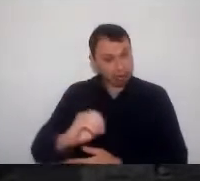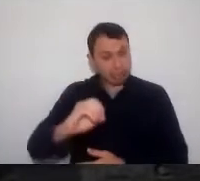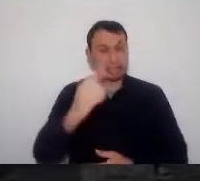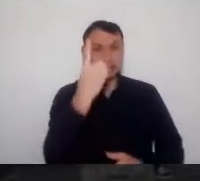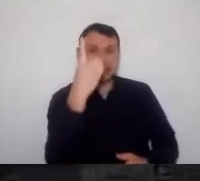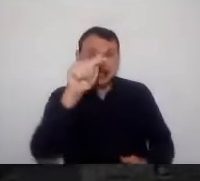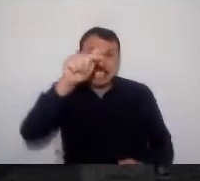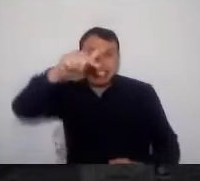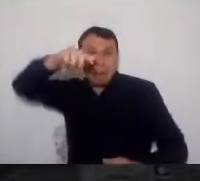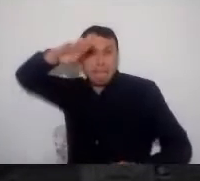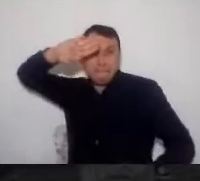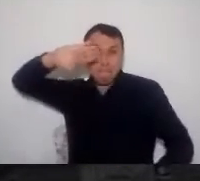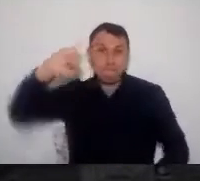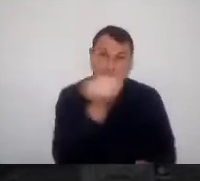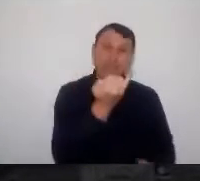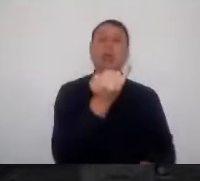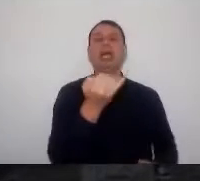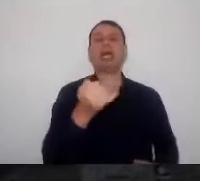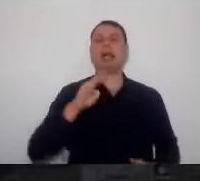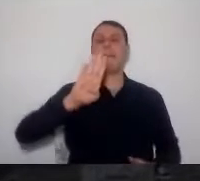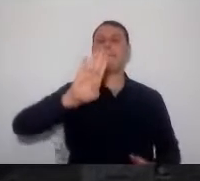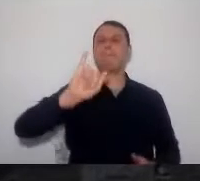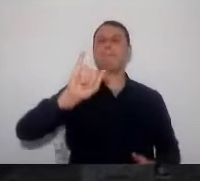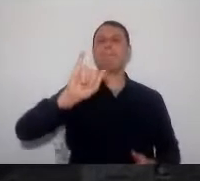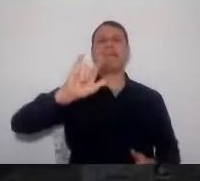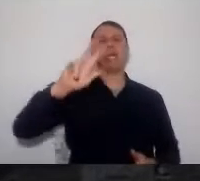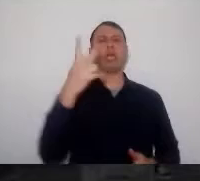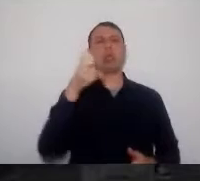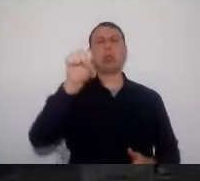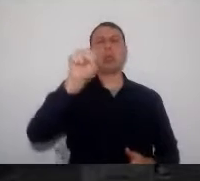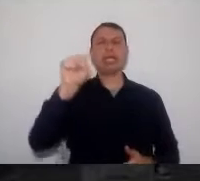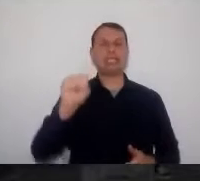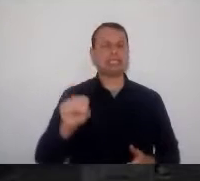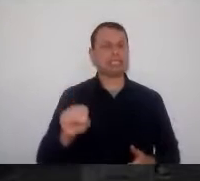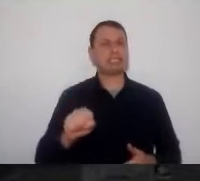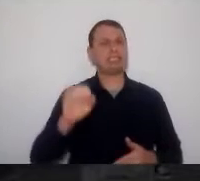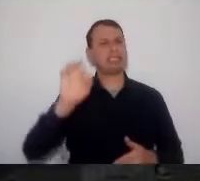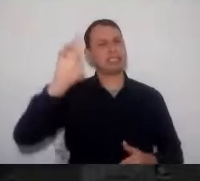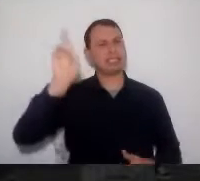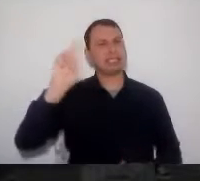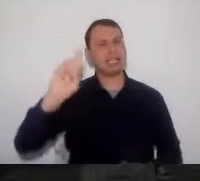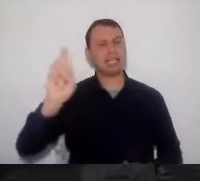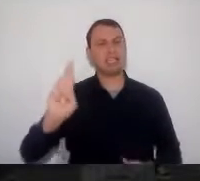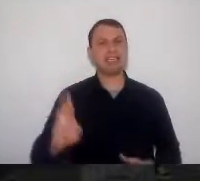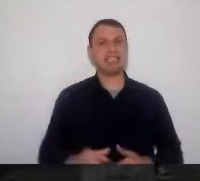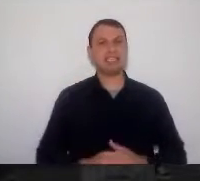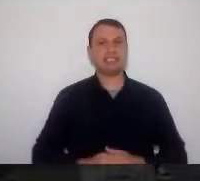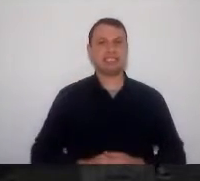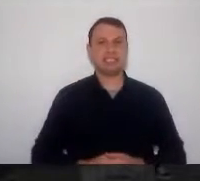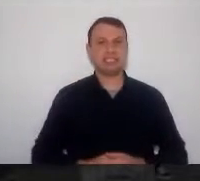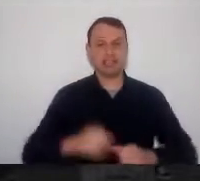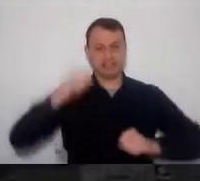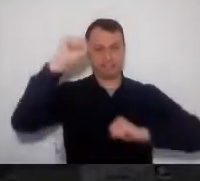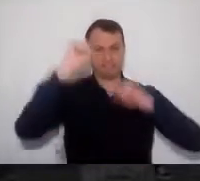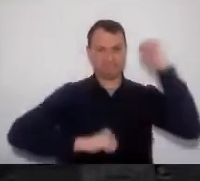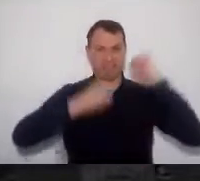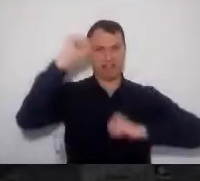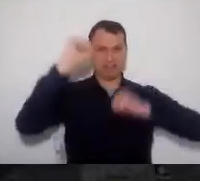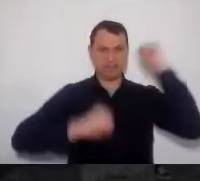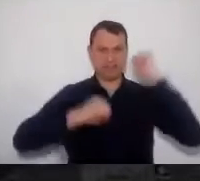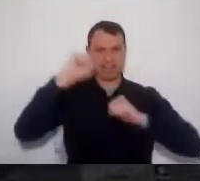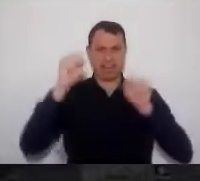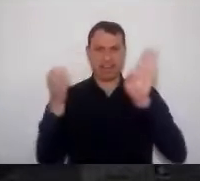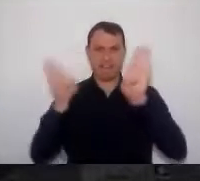bilhões de reais. E essa gente, de uma hora para outra, vai fechando suas fábricas, muda